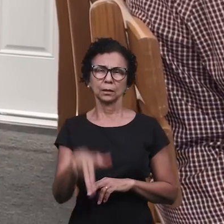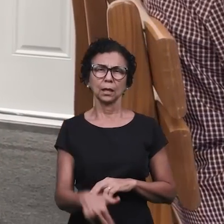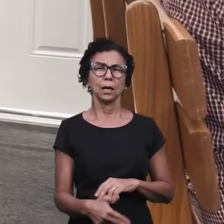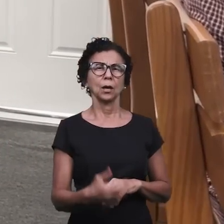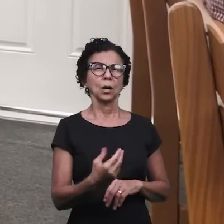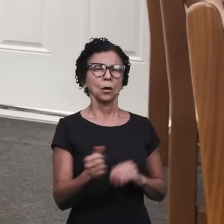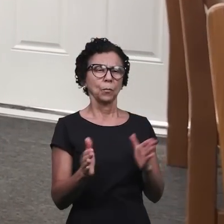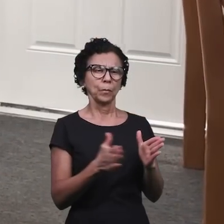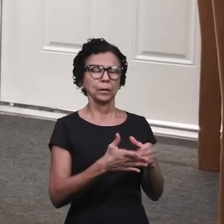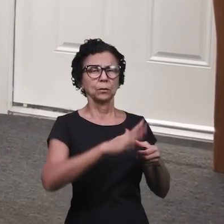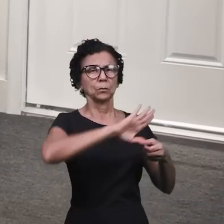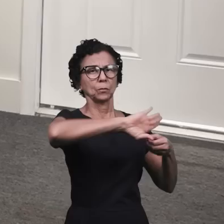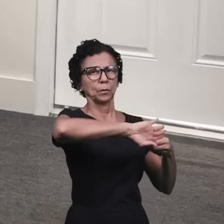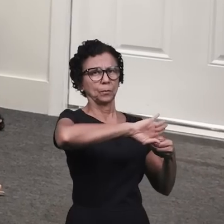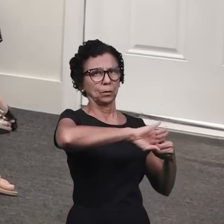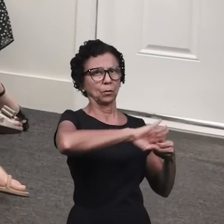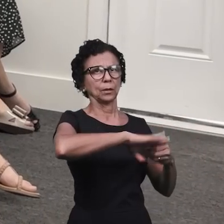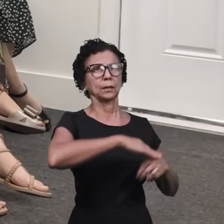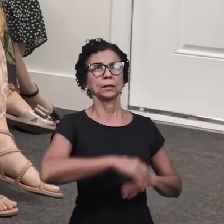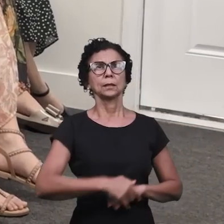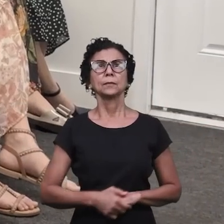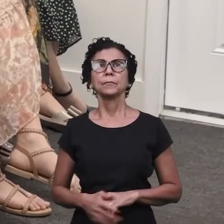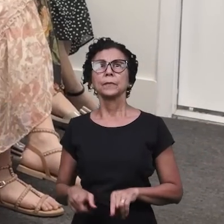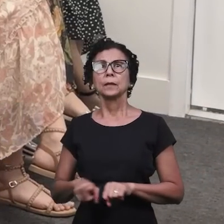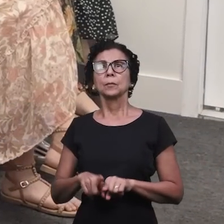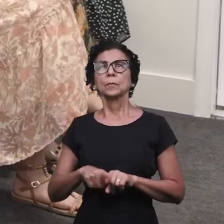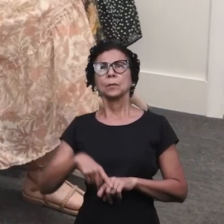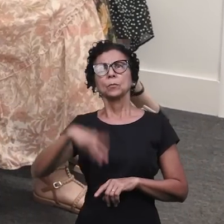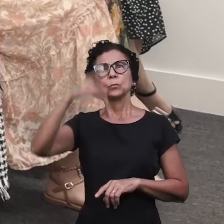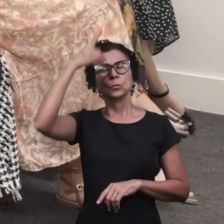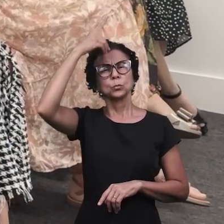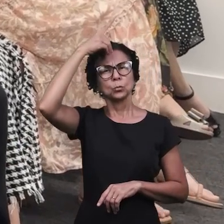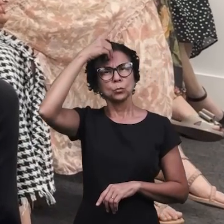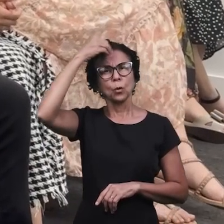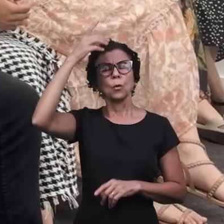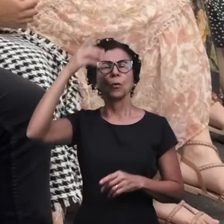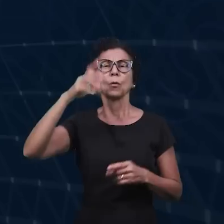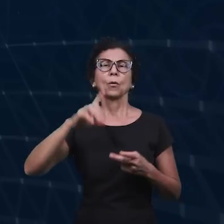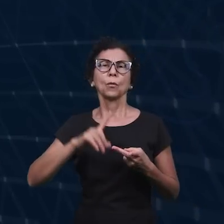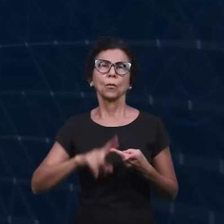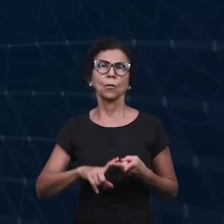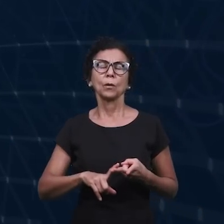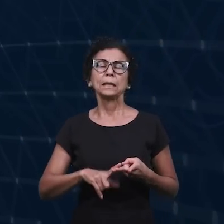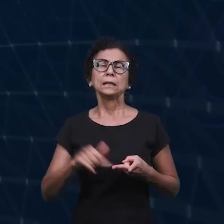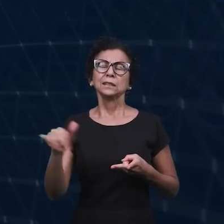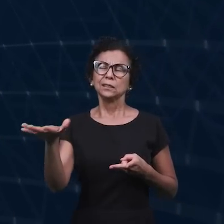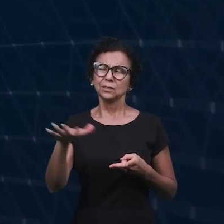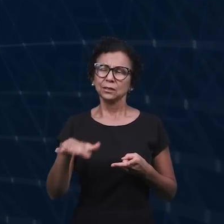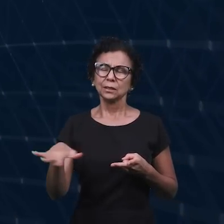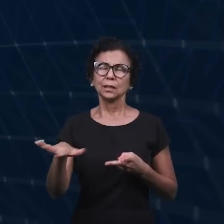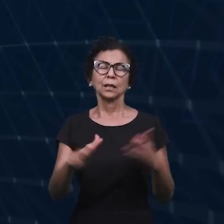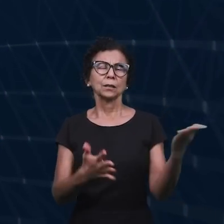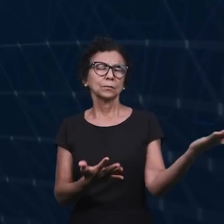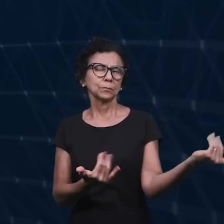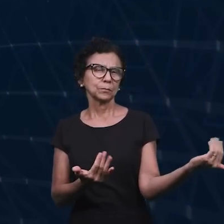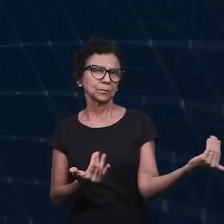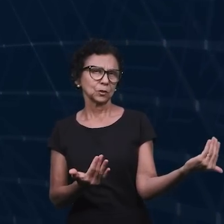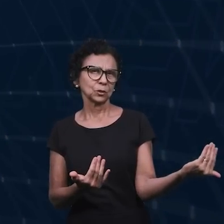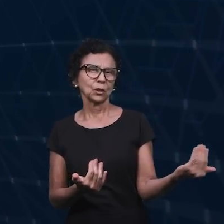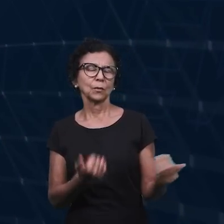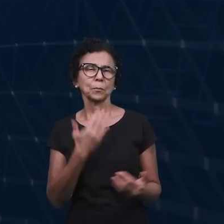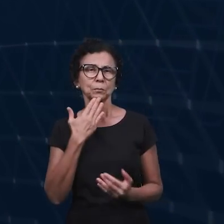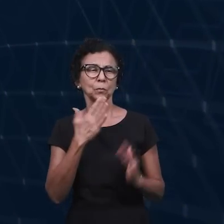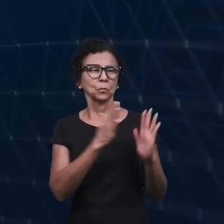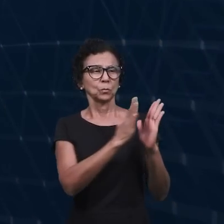importantes, muitos dons espirituais. Ao final, muita assistência, os jovens, de uma forma geral, muitos jovens